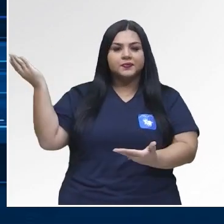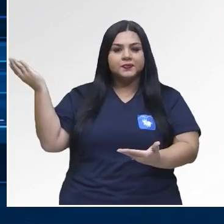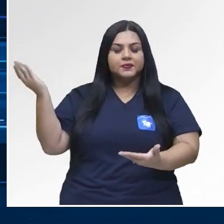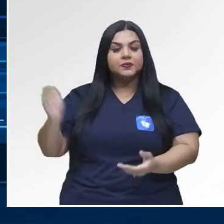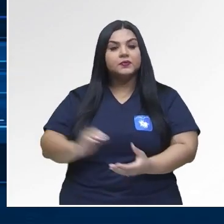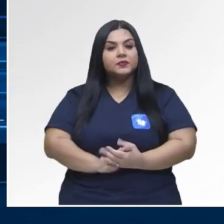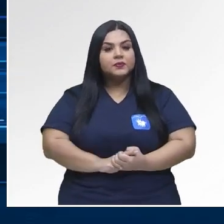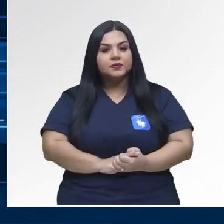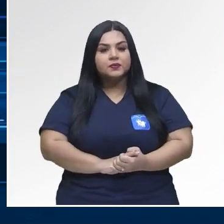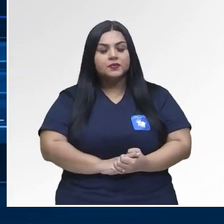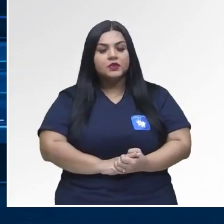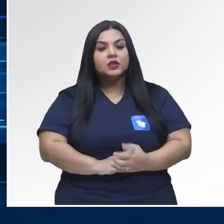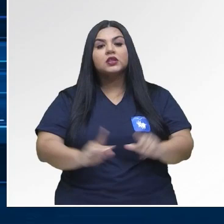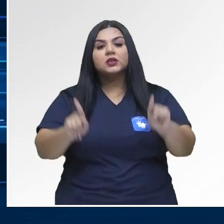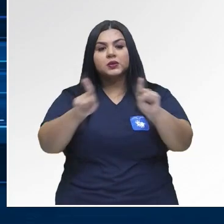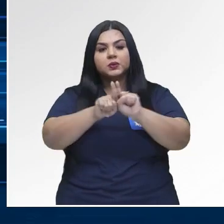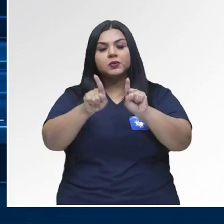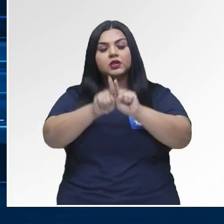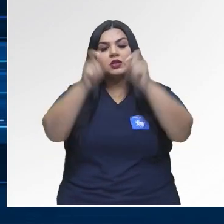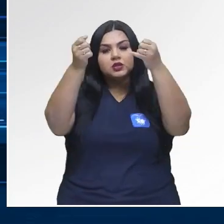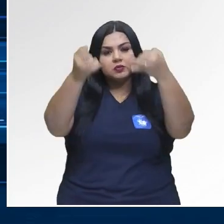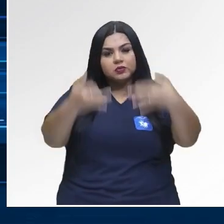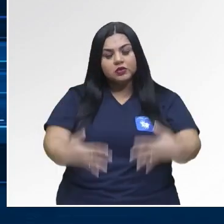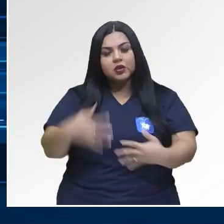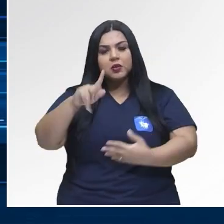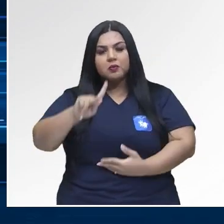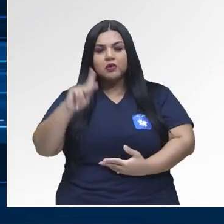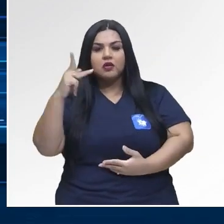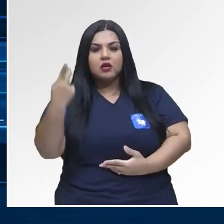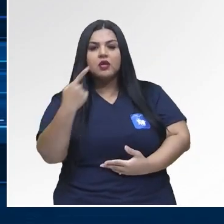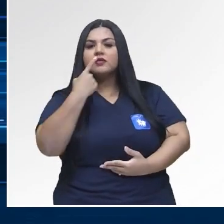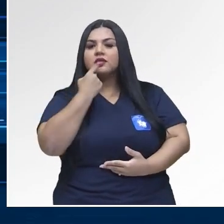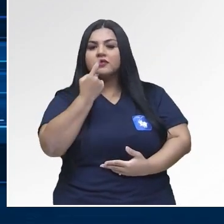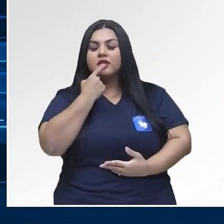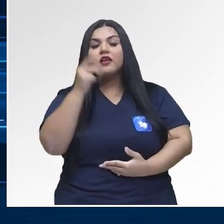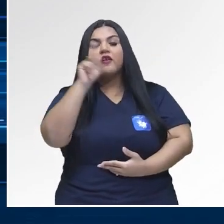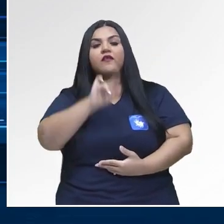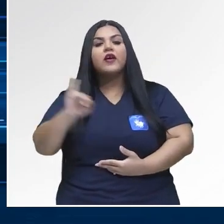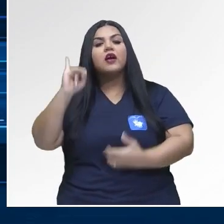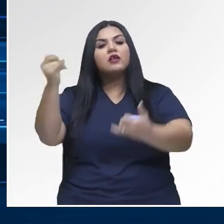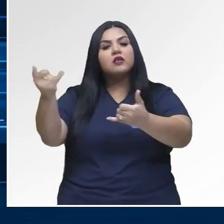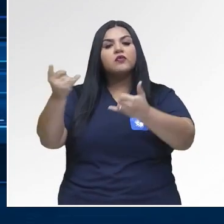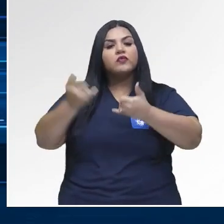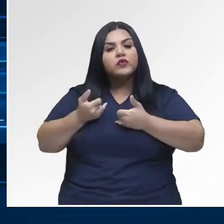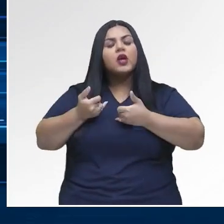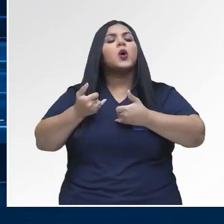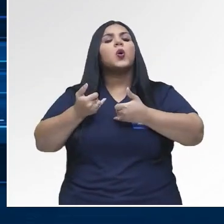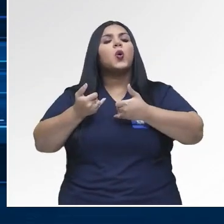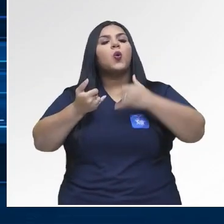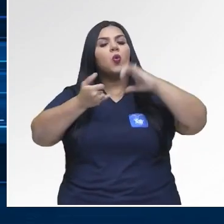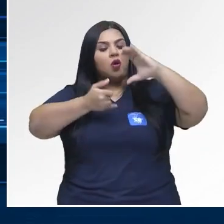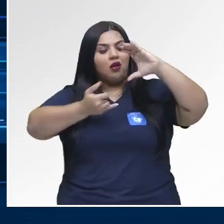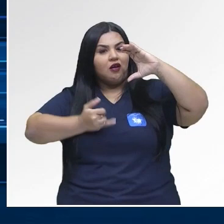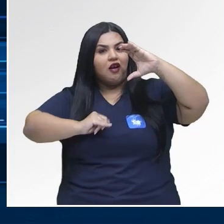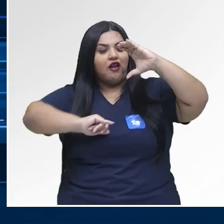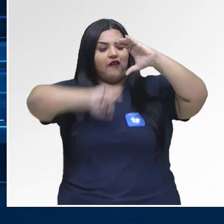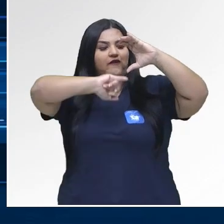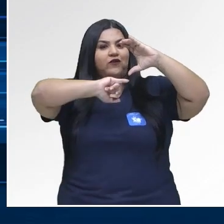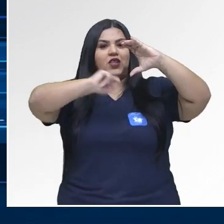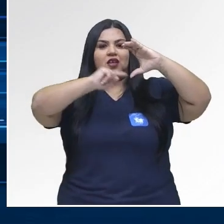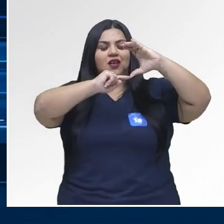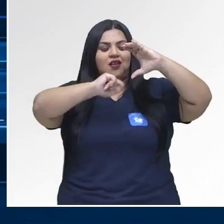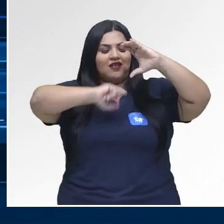E aí, falando do pH sanguíneo, né? É ele que vai dizer para o bulbo como é que está a nossa respiração. Se a gente